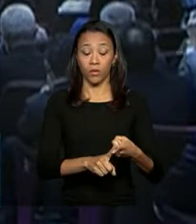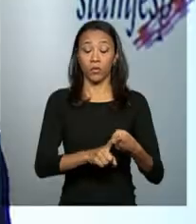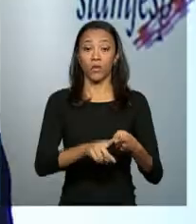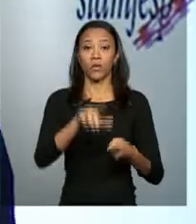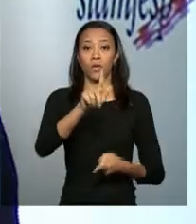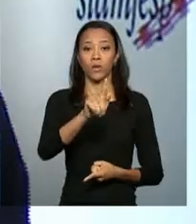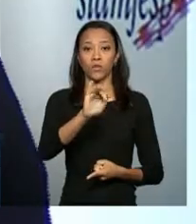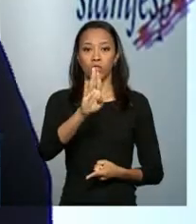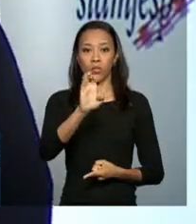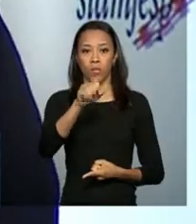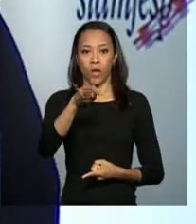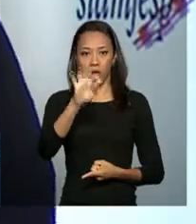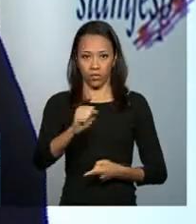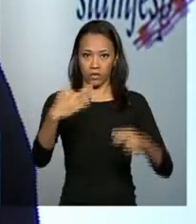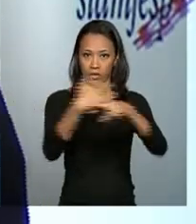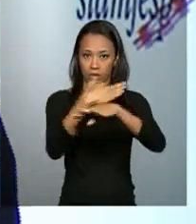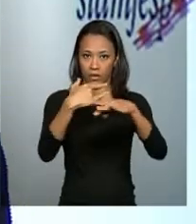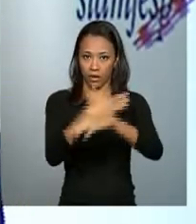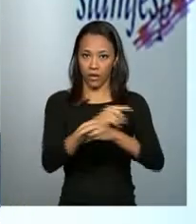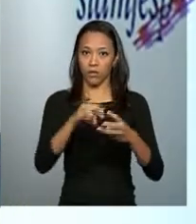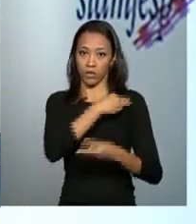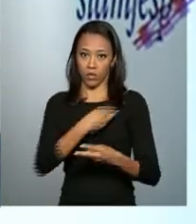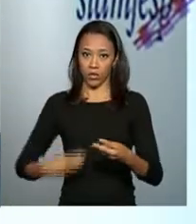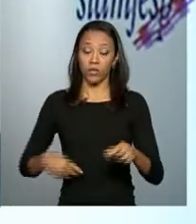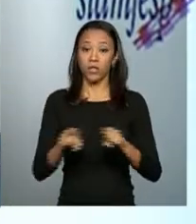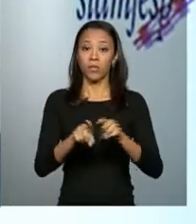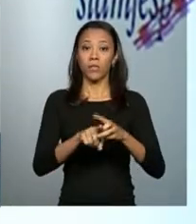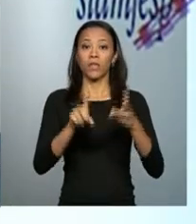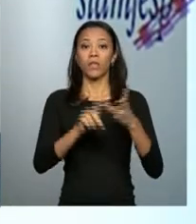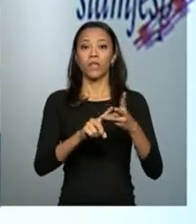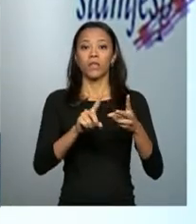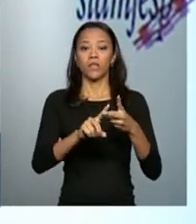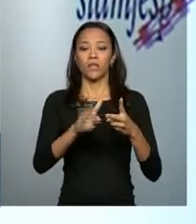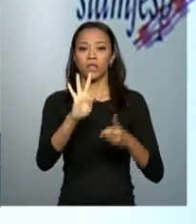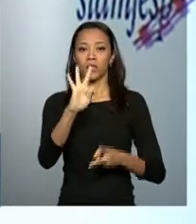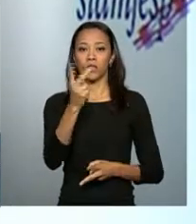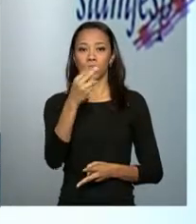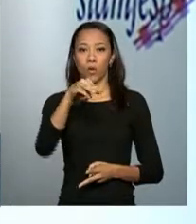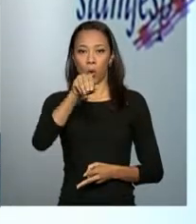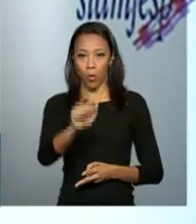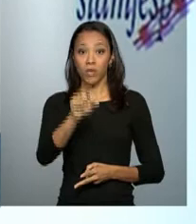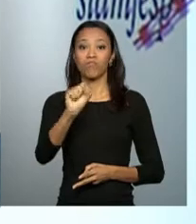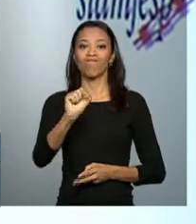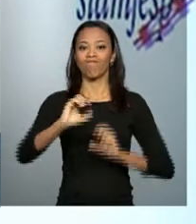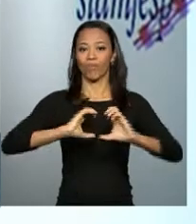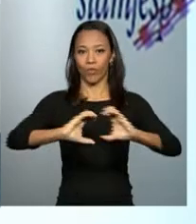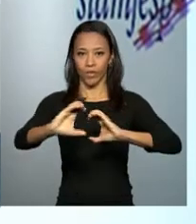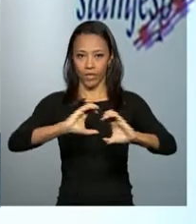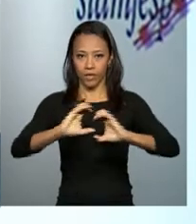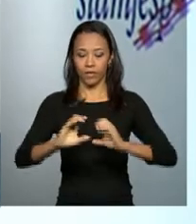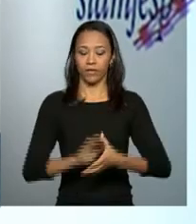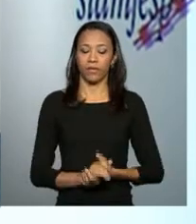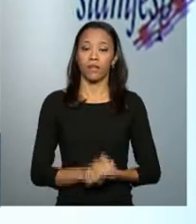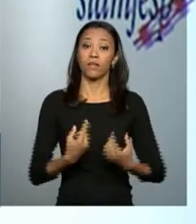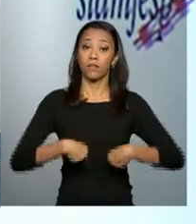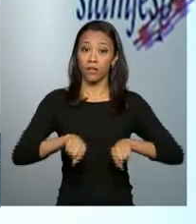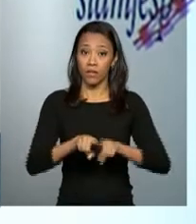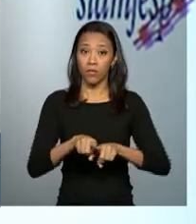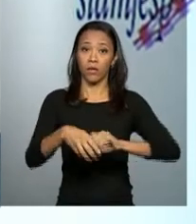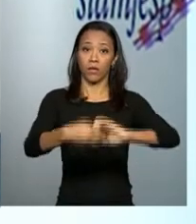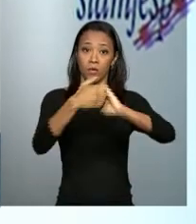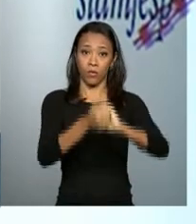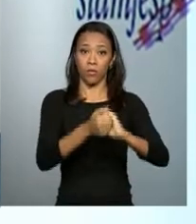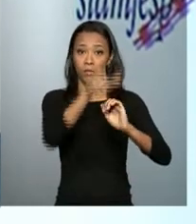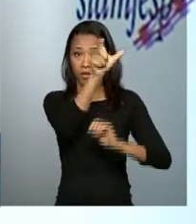das Cidades, e o ministro Thomas Trauma, da Comunicação. Cumprimentar o senhor Juan Pablo